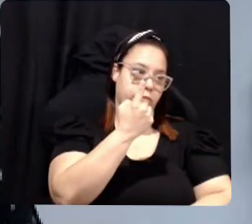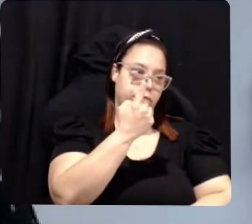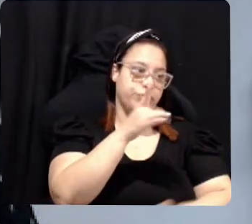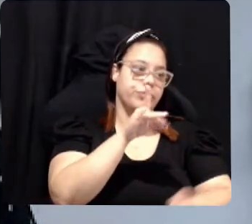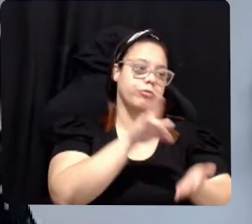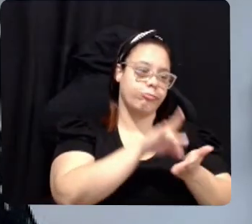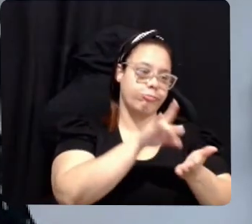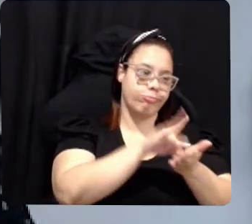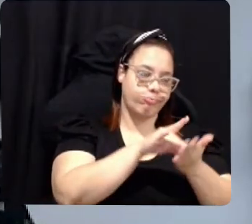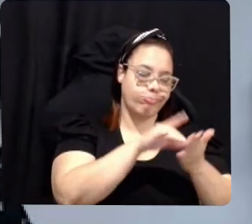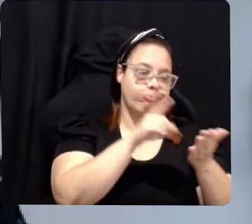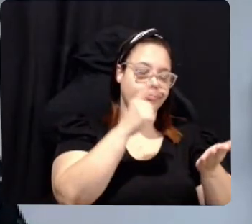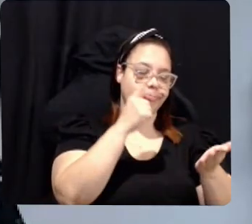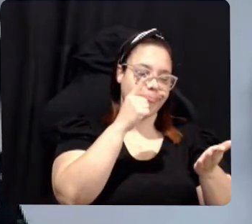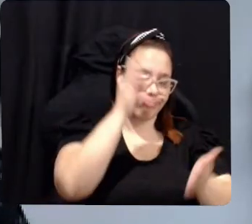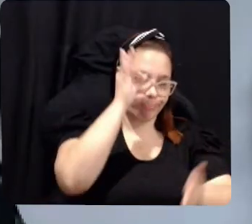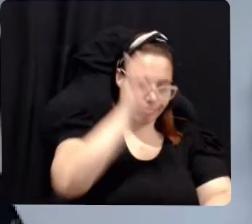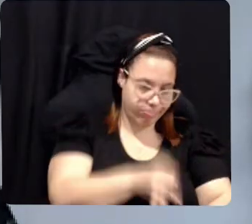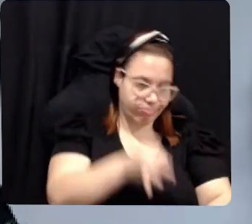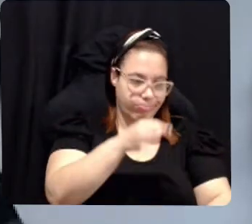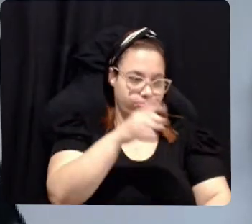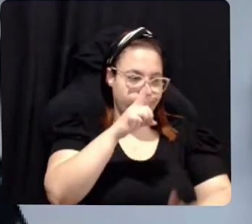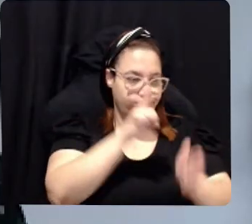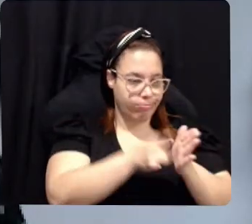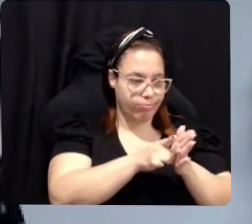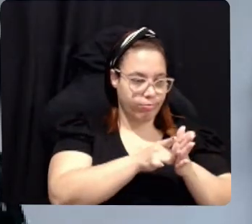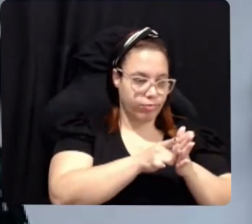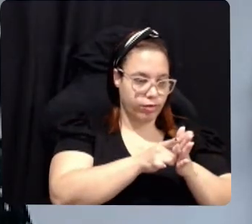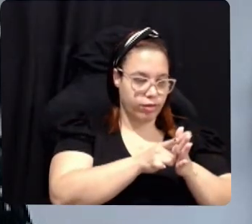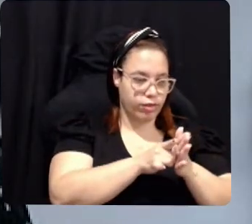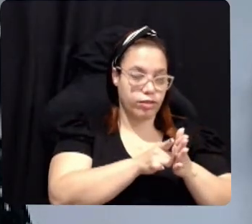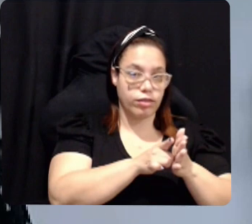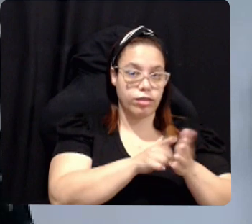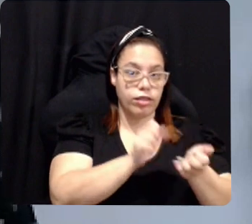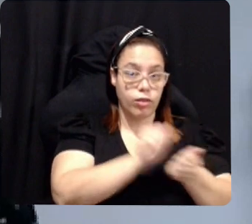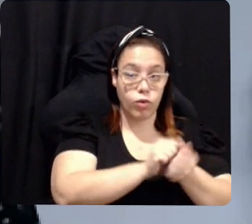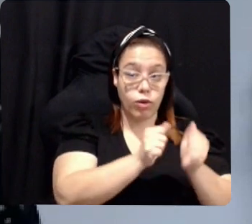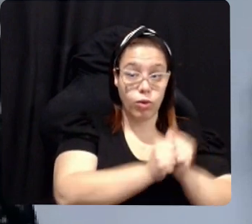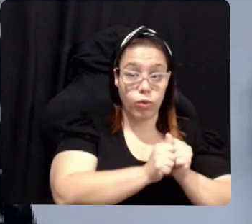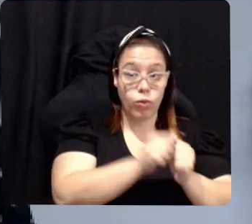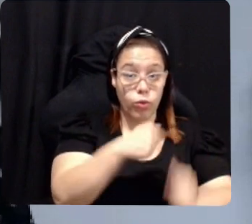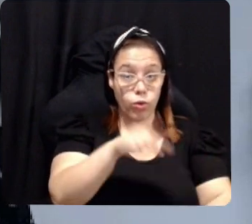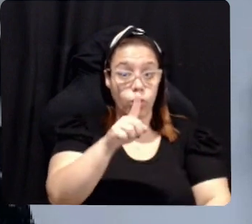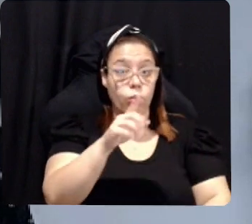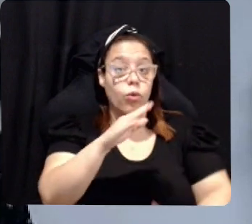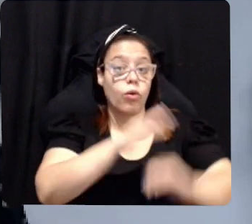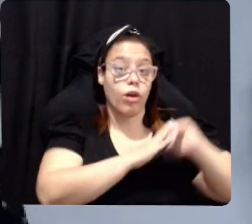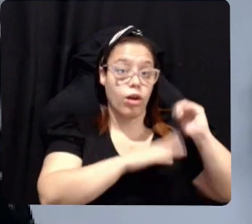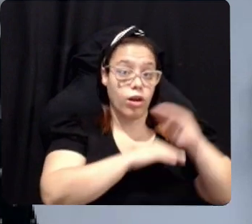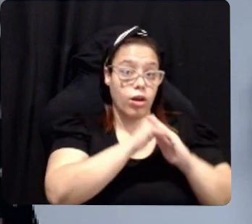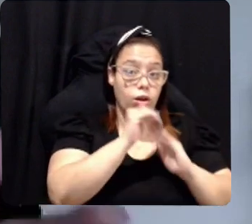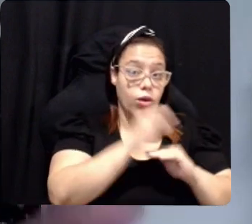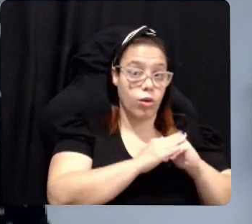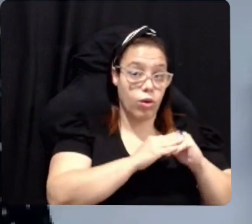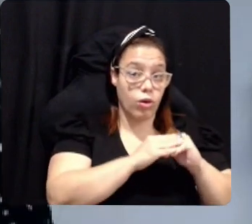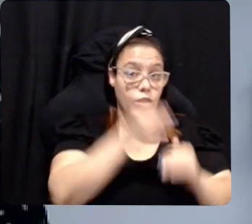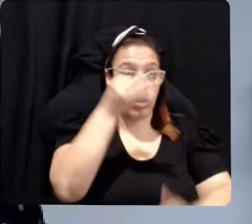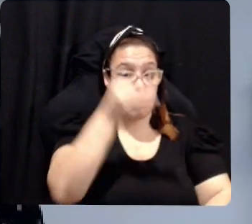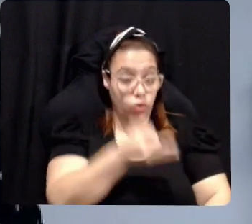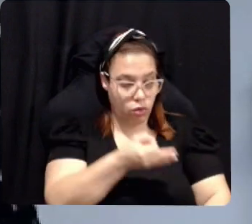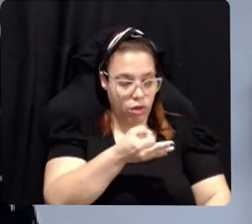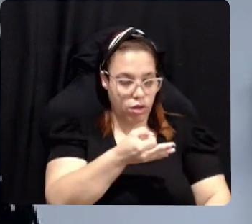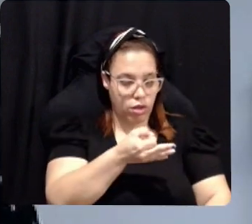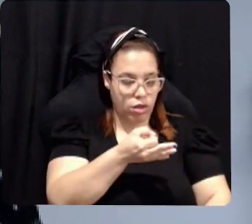Primeiro, ter realmente certeza do diagnóstico, porque um diagnóstico inadequado vai fazer com que você vá fazer um tratamento que não vai